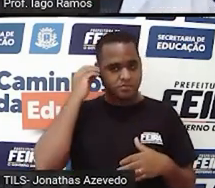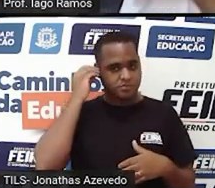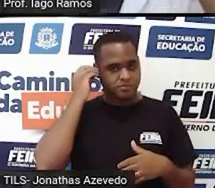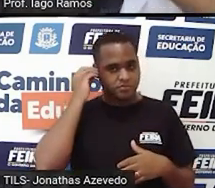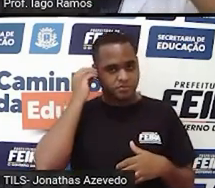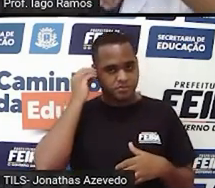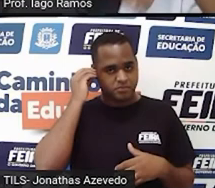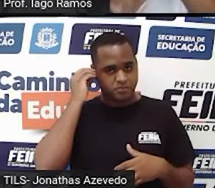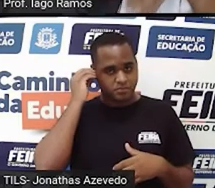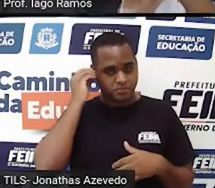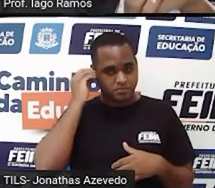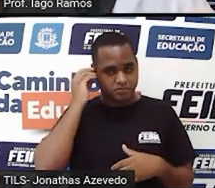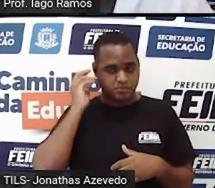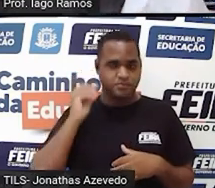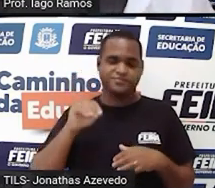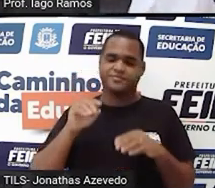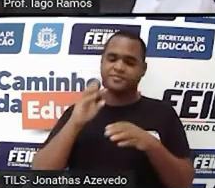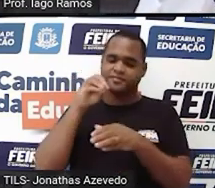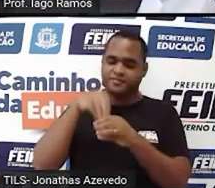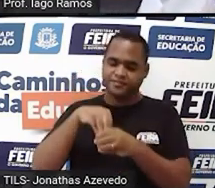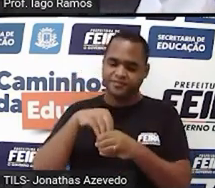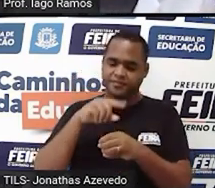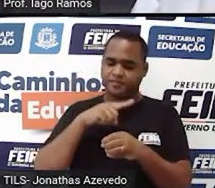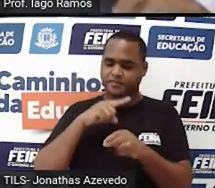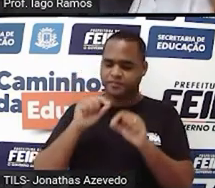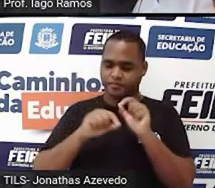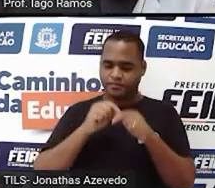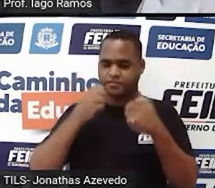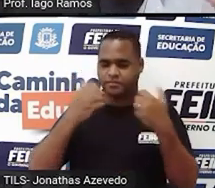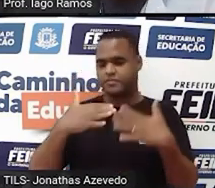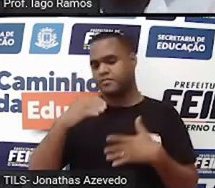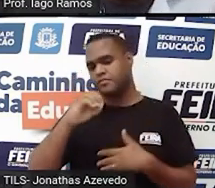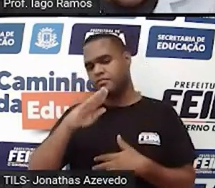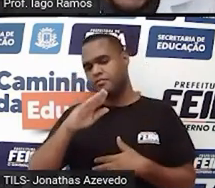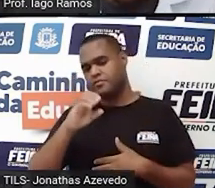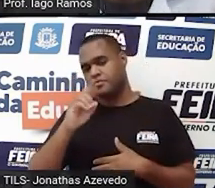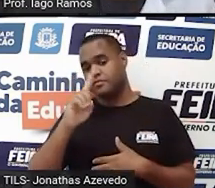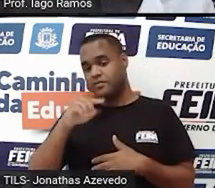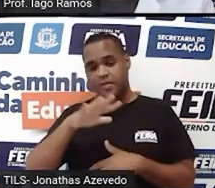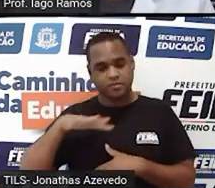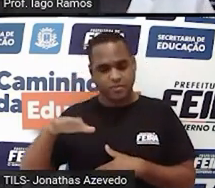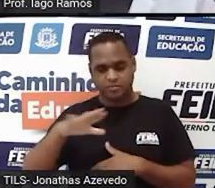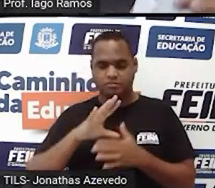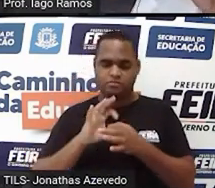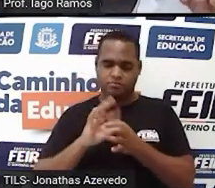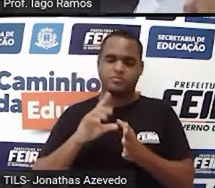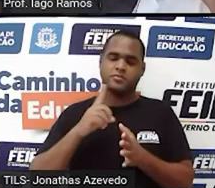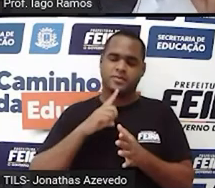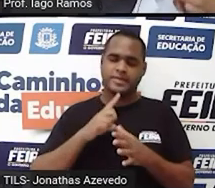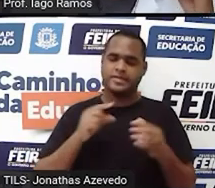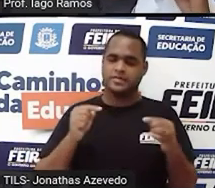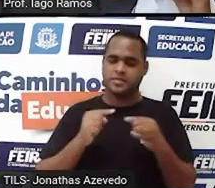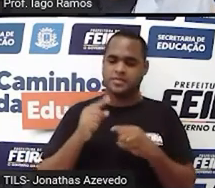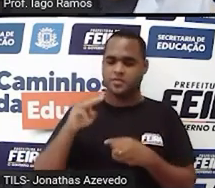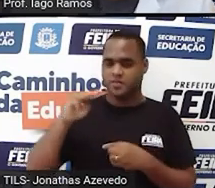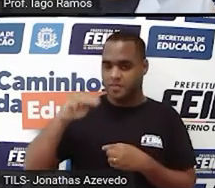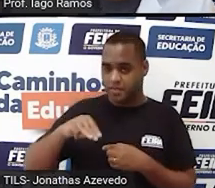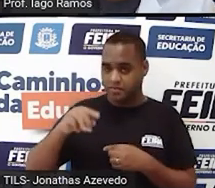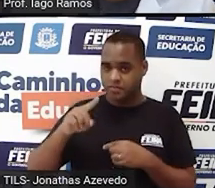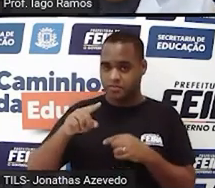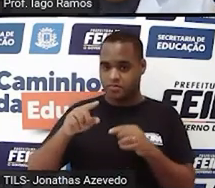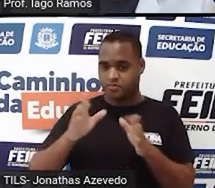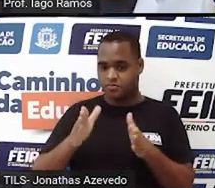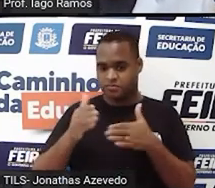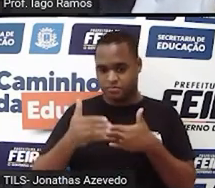o que dentro desse cubo o espaço ocupado ali é de um metro